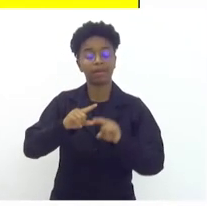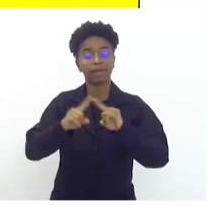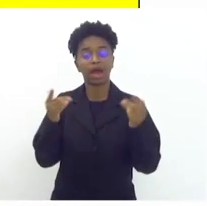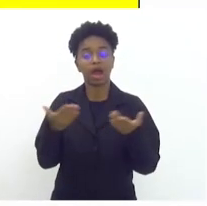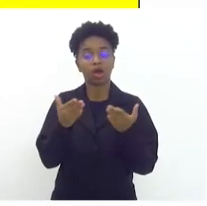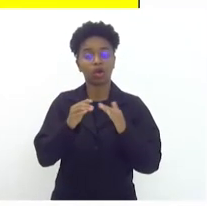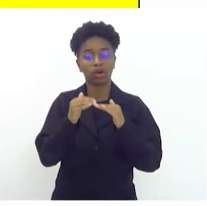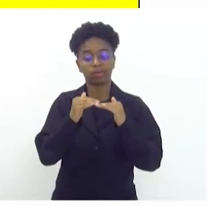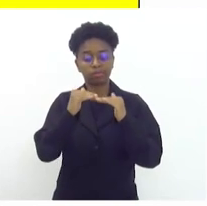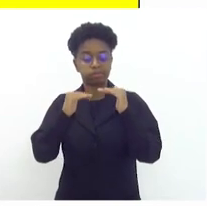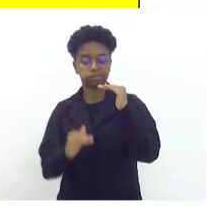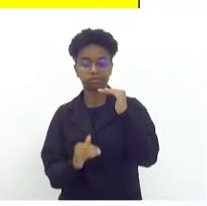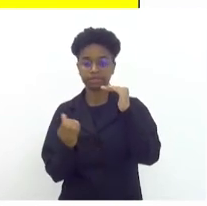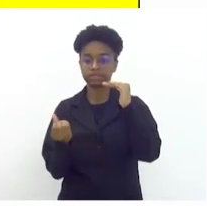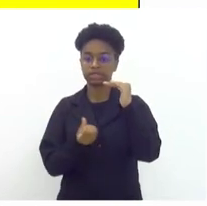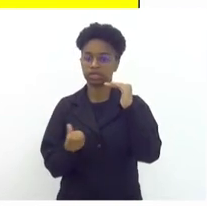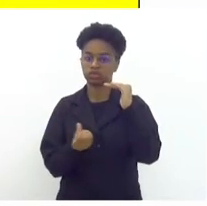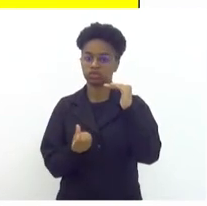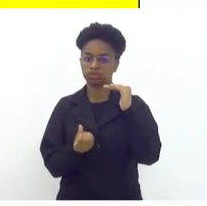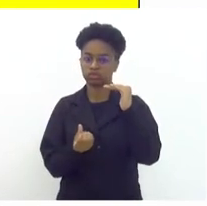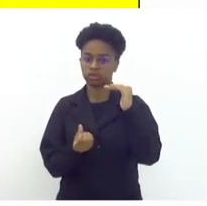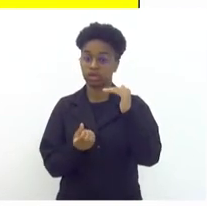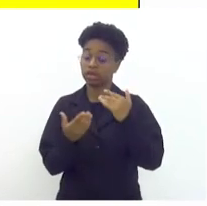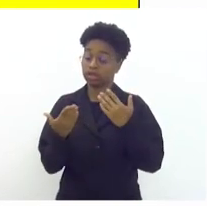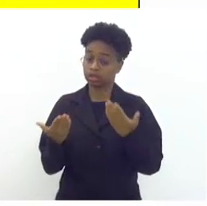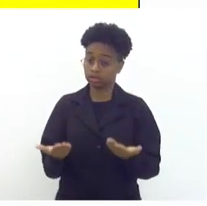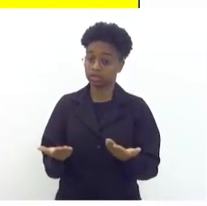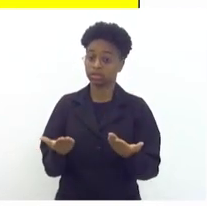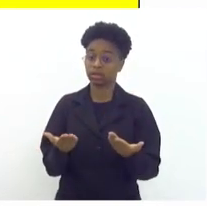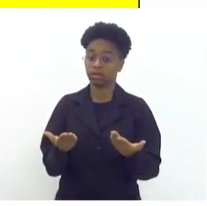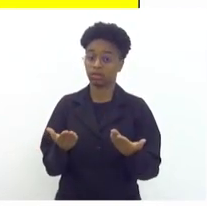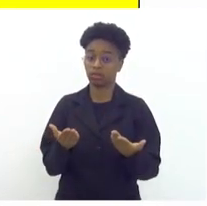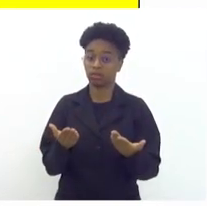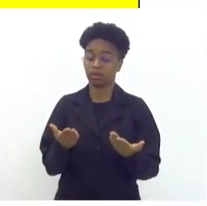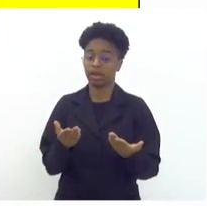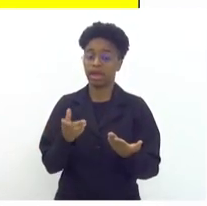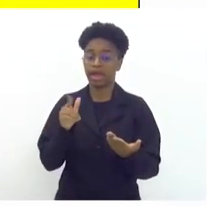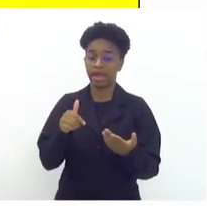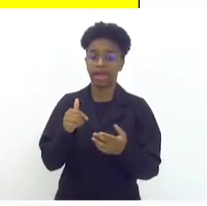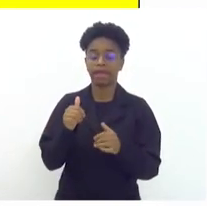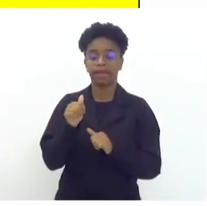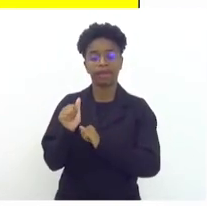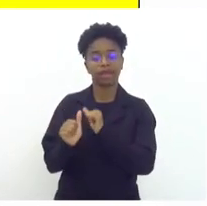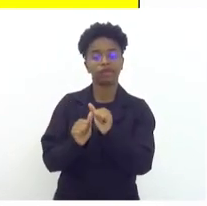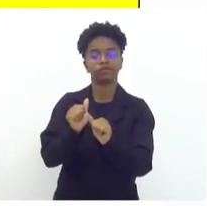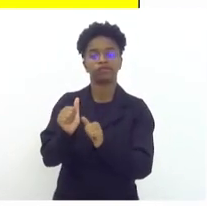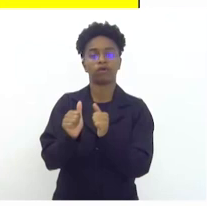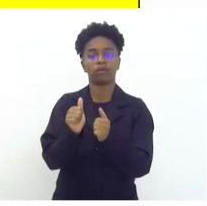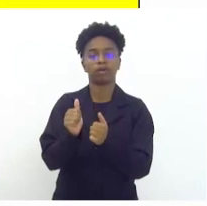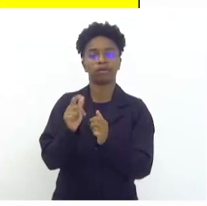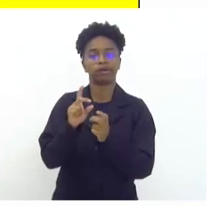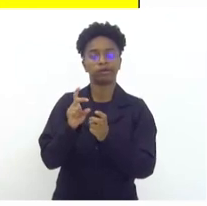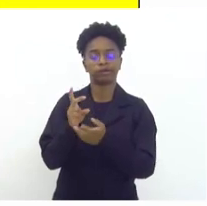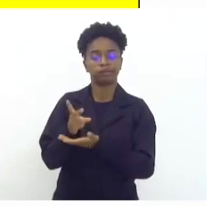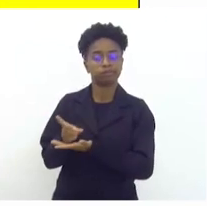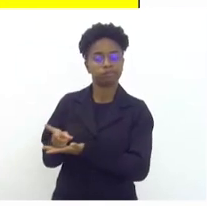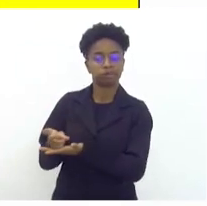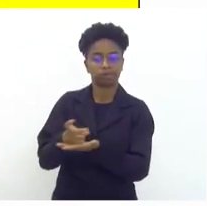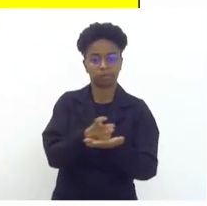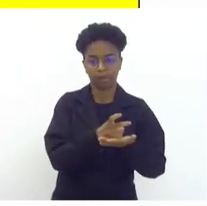para sexta posição Então nesse sentido de ser uma reforma tributária que em tese